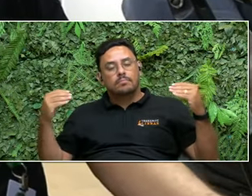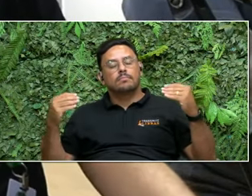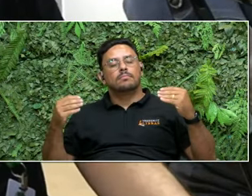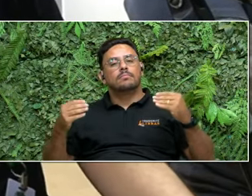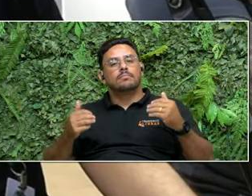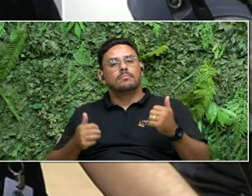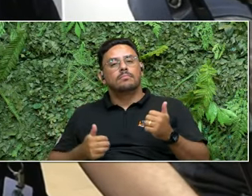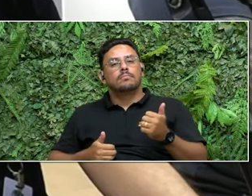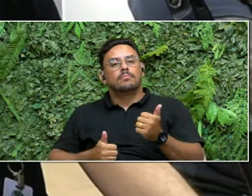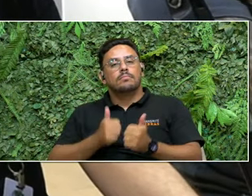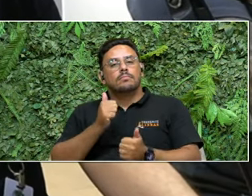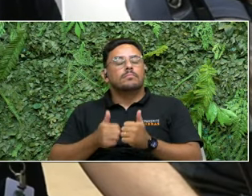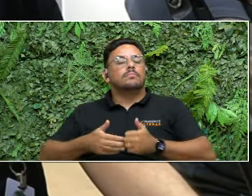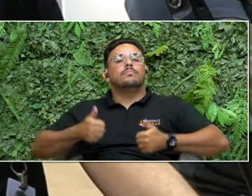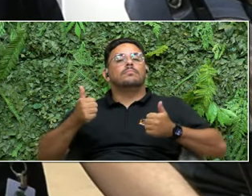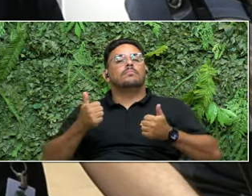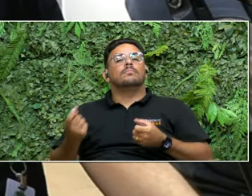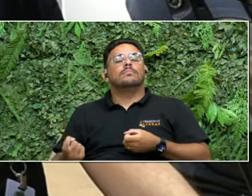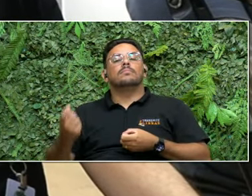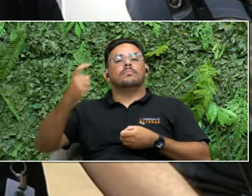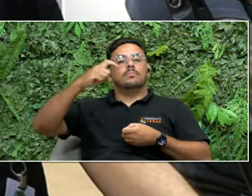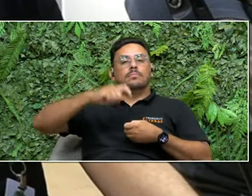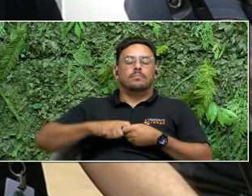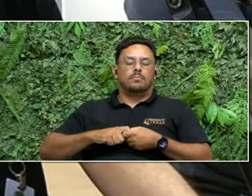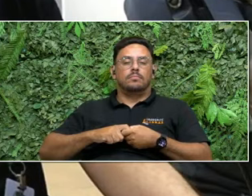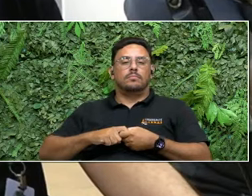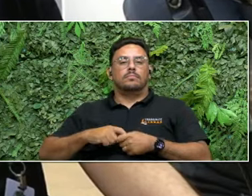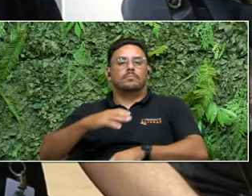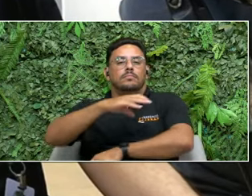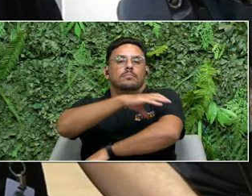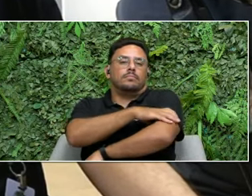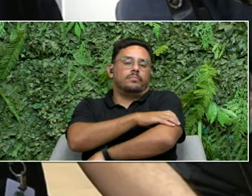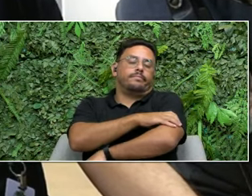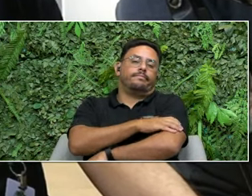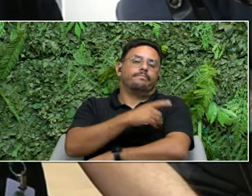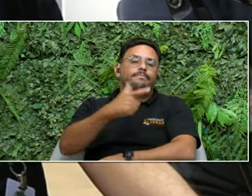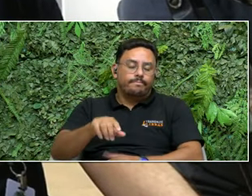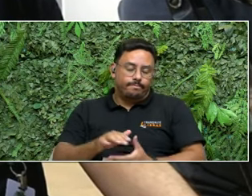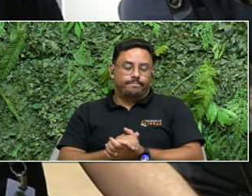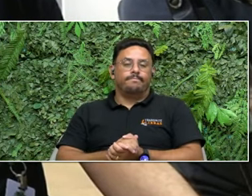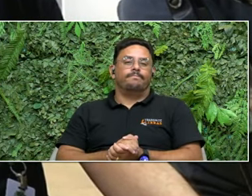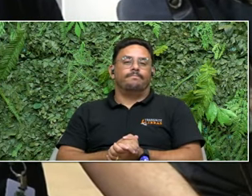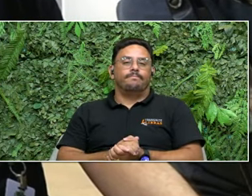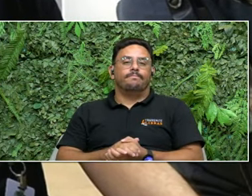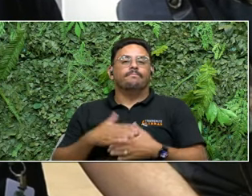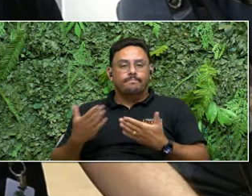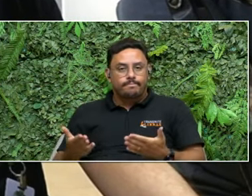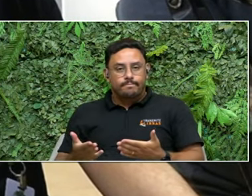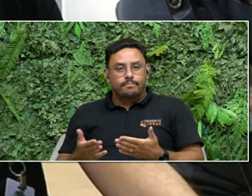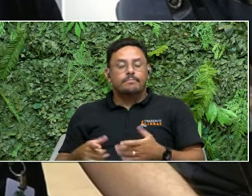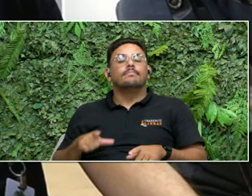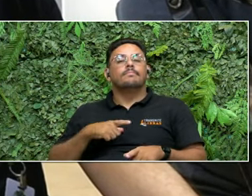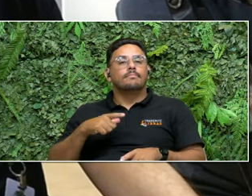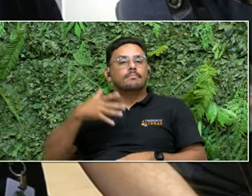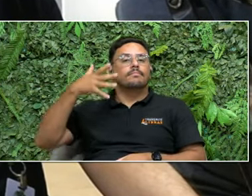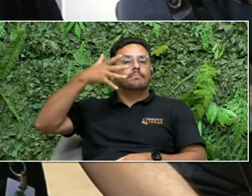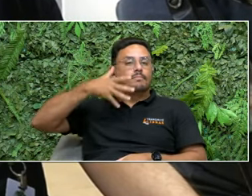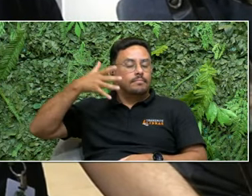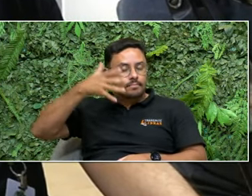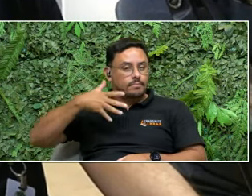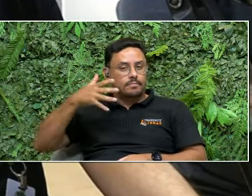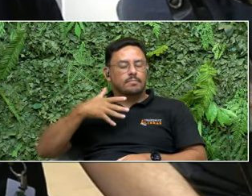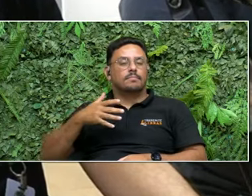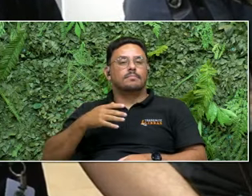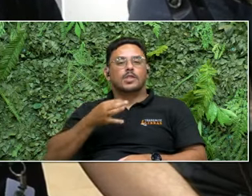o galo começou a jogar bem aí para que que volta com a faixa de Capitão eliciado é é e assim eh houve uma palestra da de